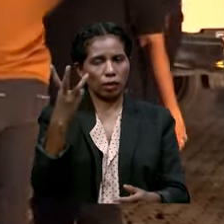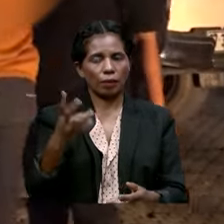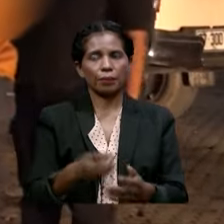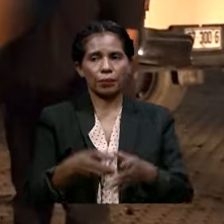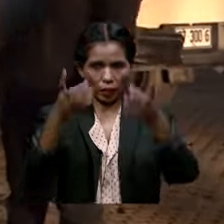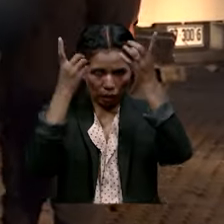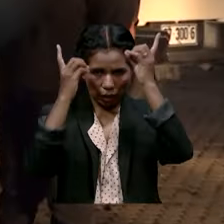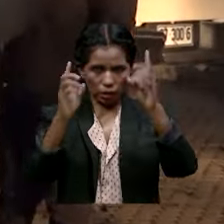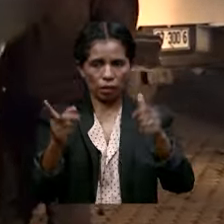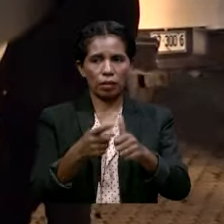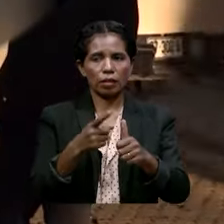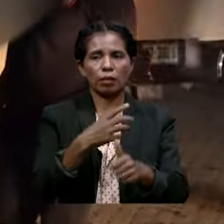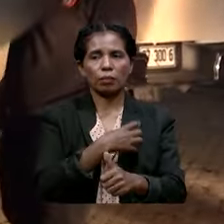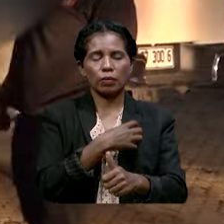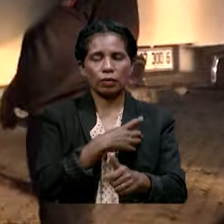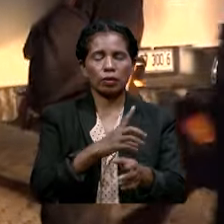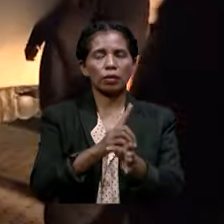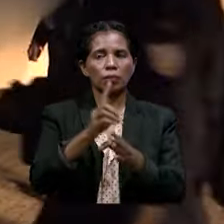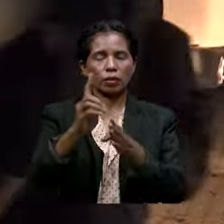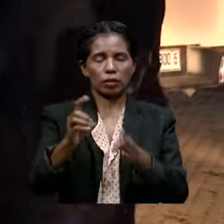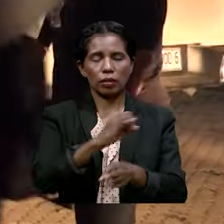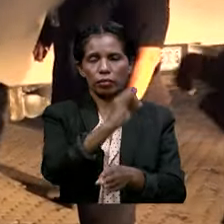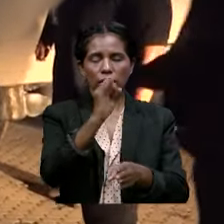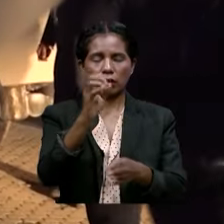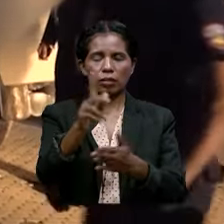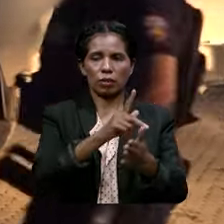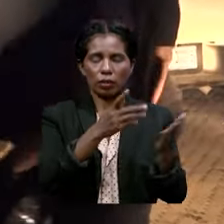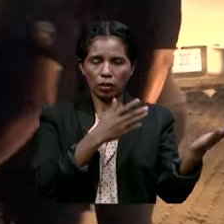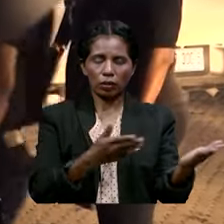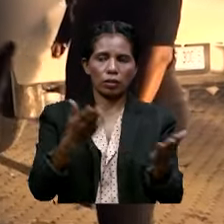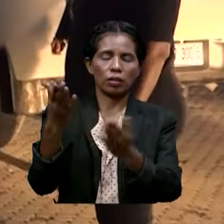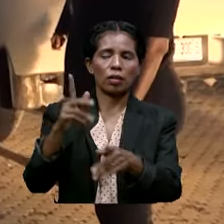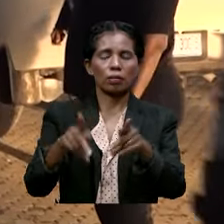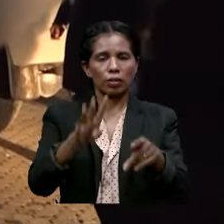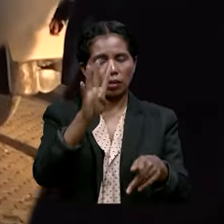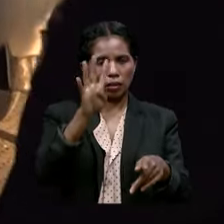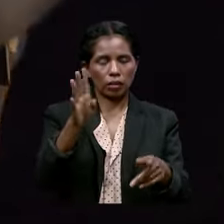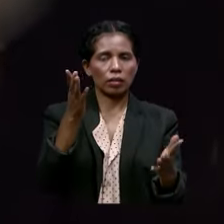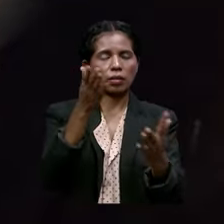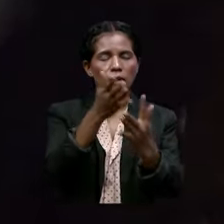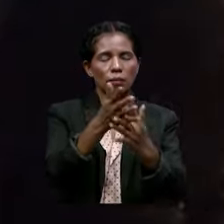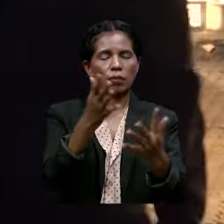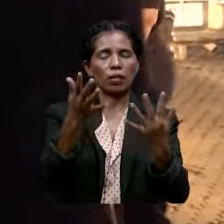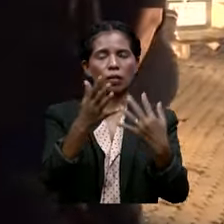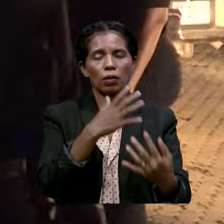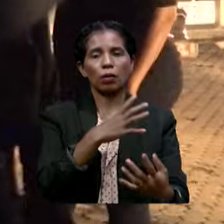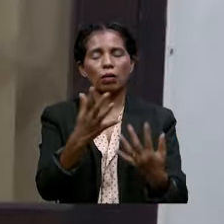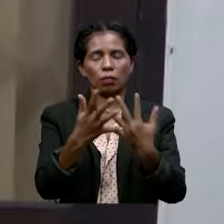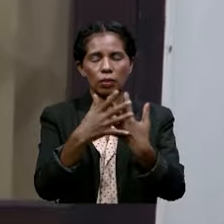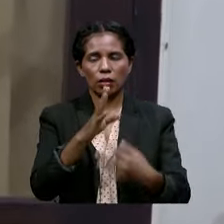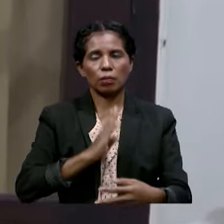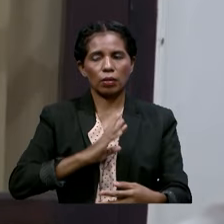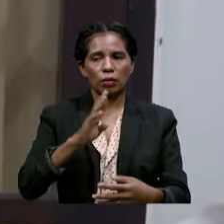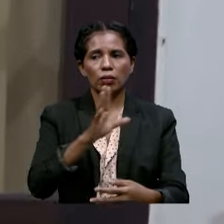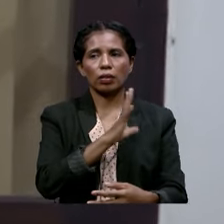decisão primeira instância, Polícia Departamento Investigação Criminal, Loriqueiras arguido nem hat ne, ba prisão becora, ato cumpre pena, rode rei